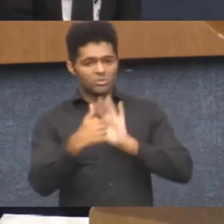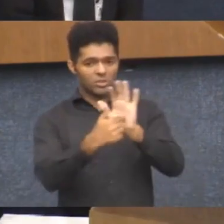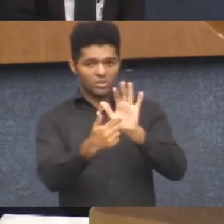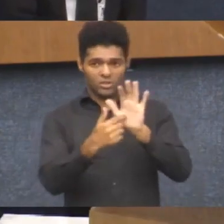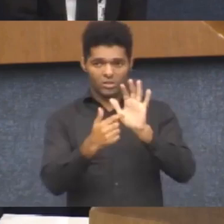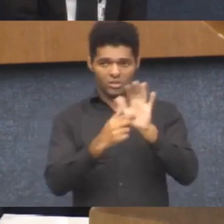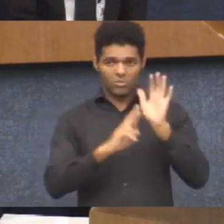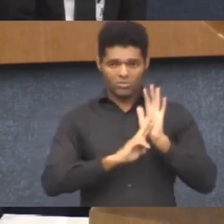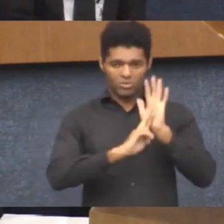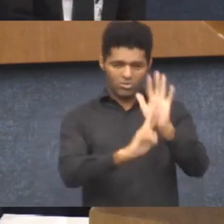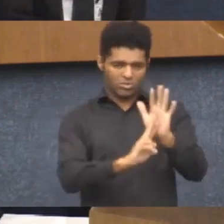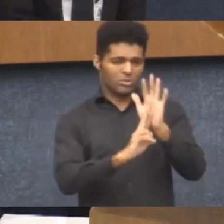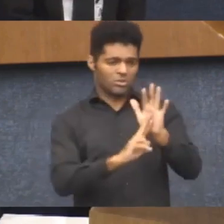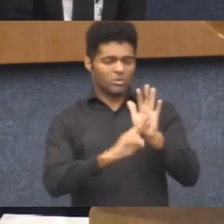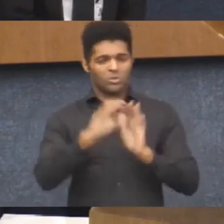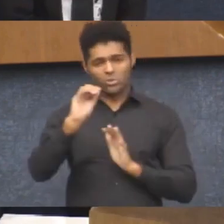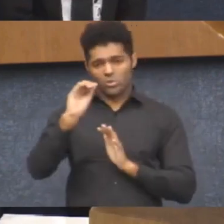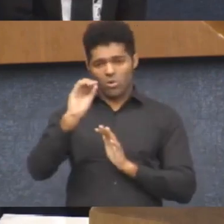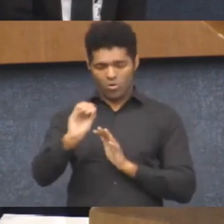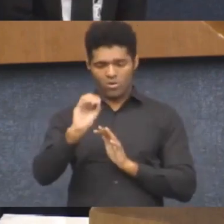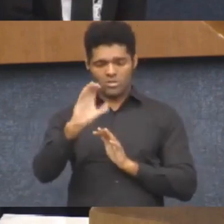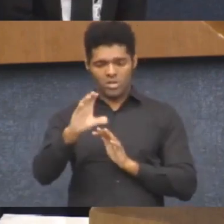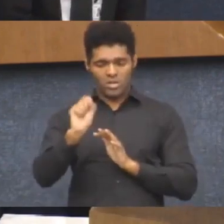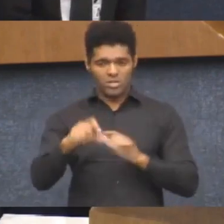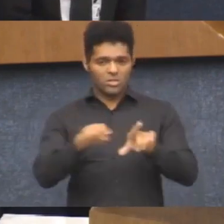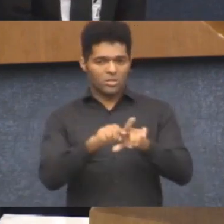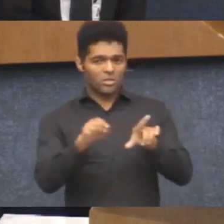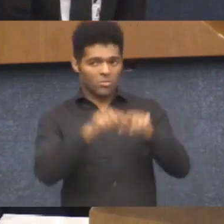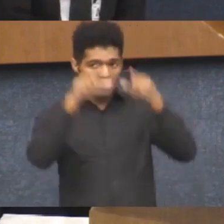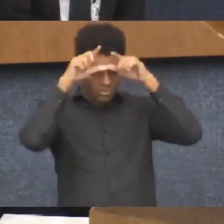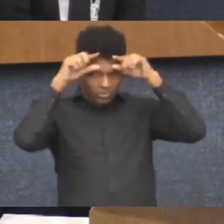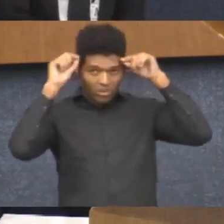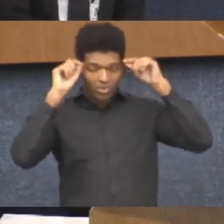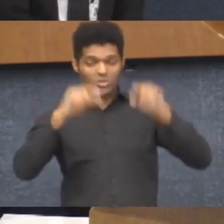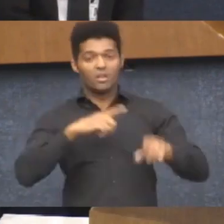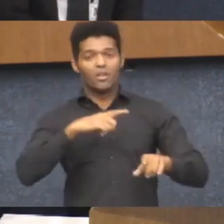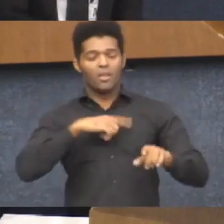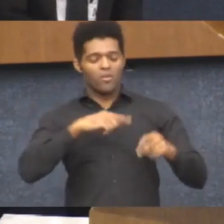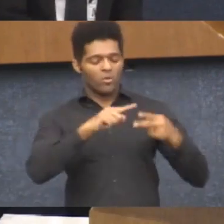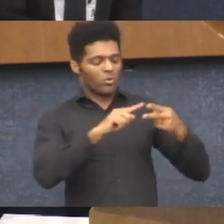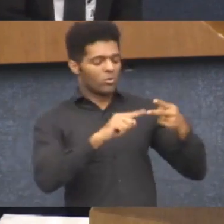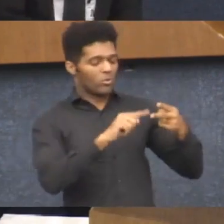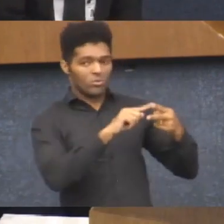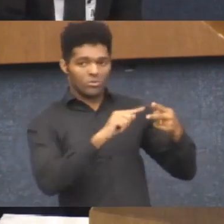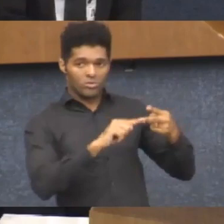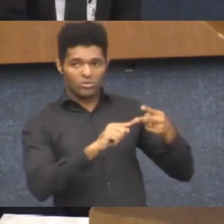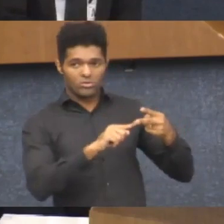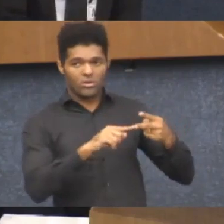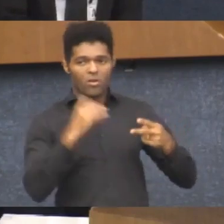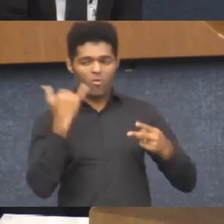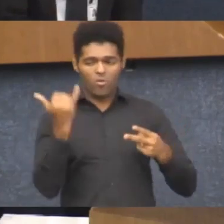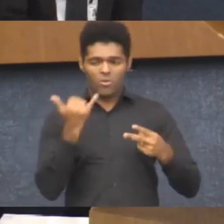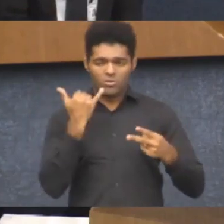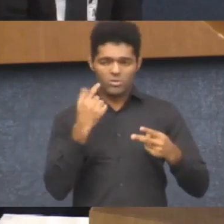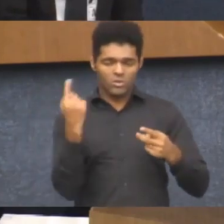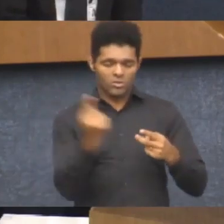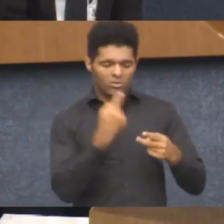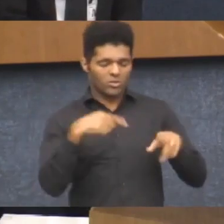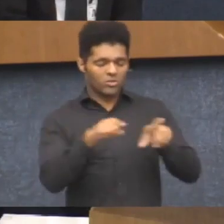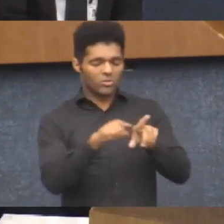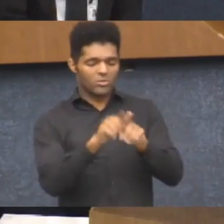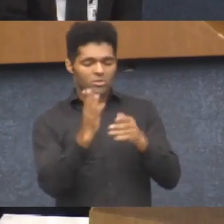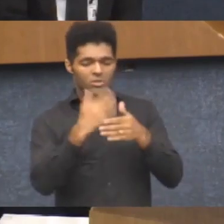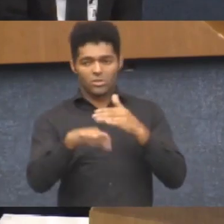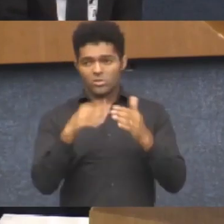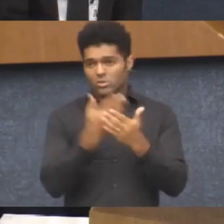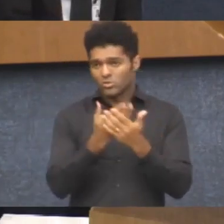ACS, dos enfermeiros, porque teve dois achados que a gente também encontrou nesse estudo, que foi bastante extenso, aí foram quase 600